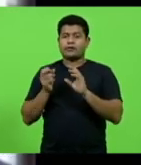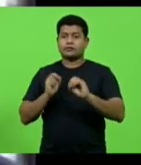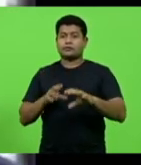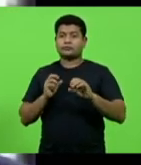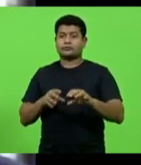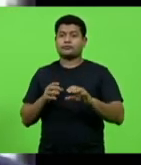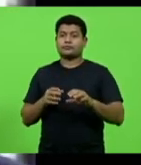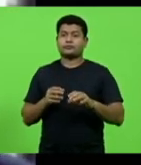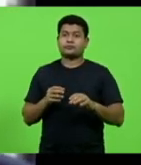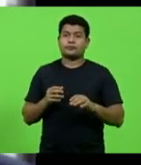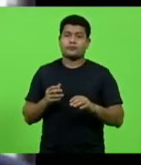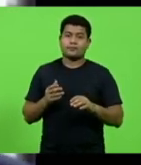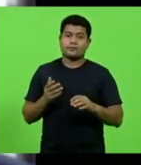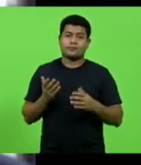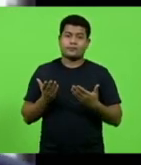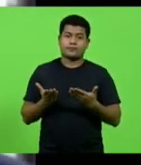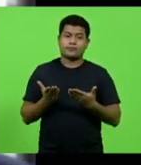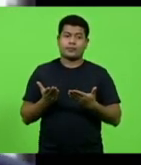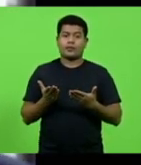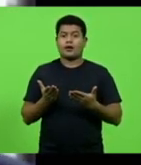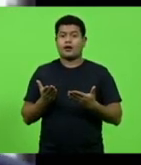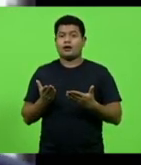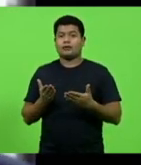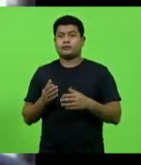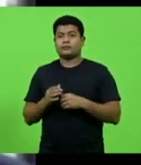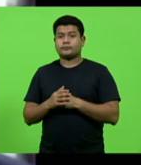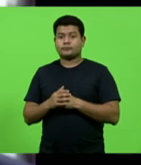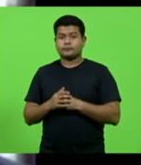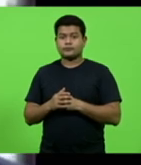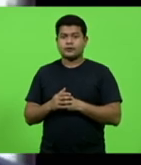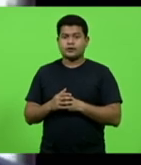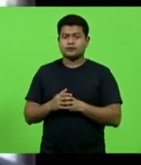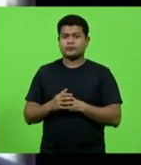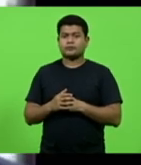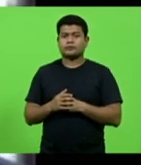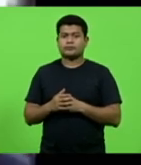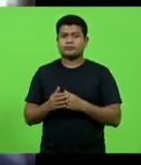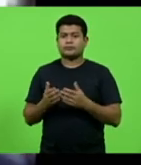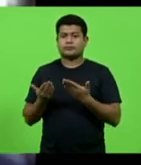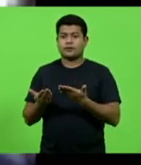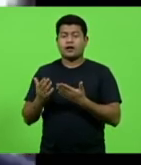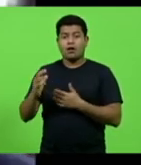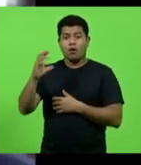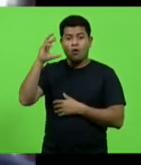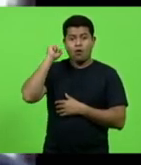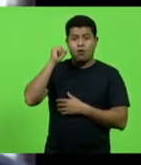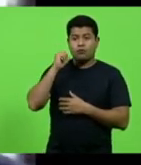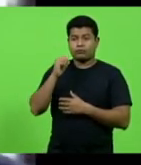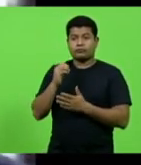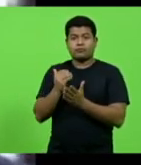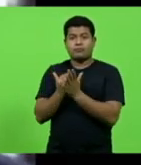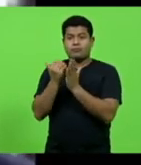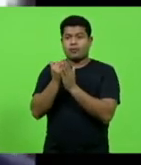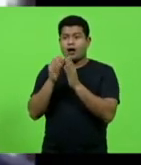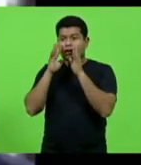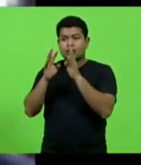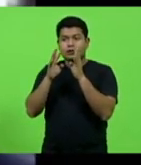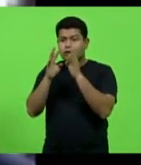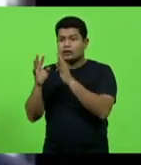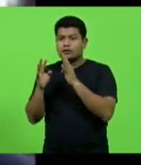educação centrada no interesse do aluno, deve falar pouco, ouvir mais, acompanhar as crianças e isso e aquilo,